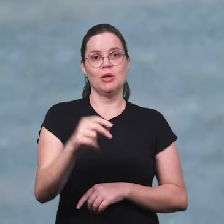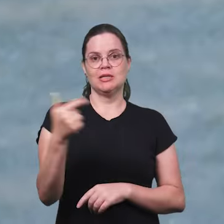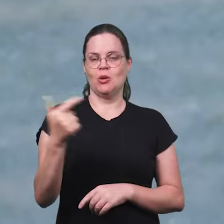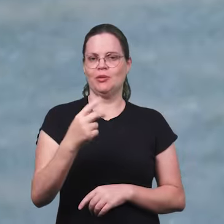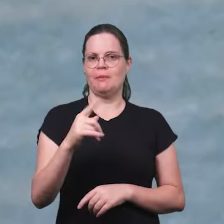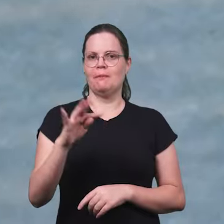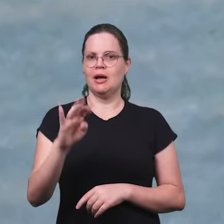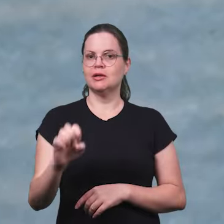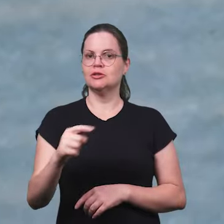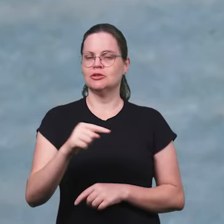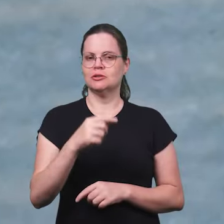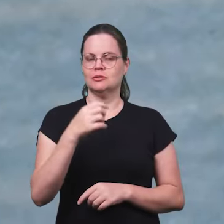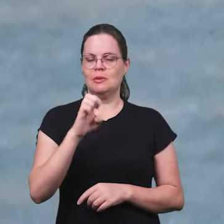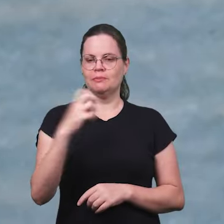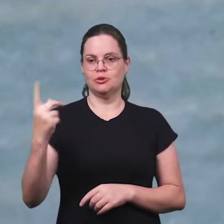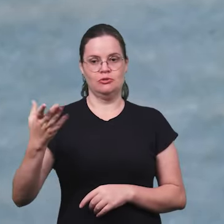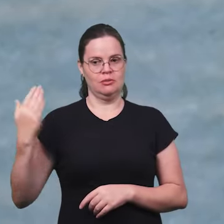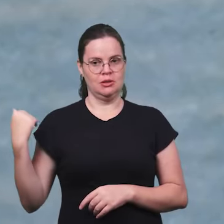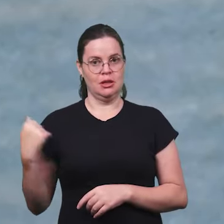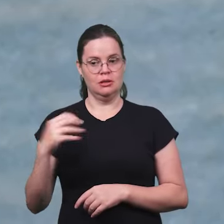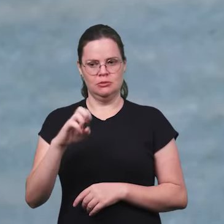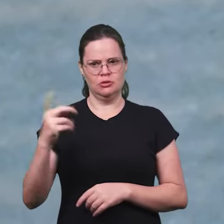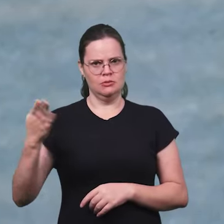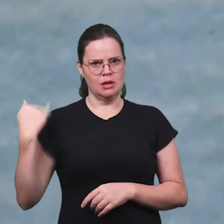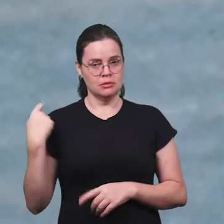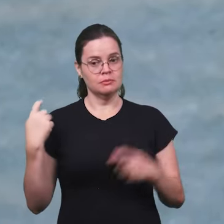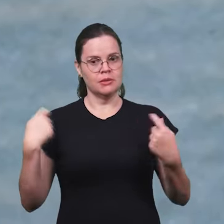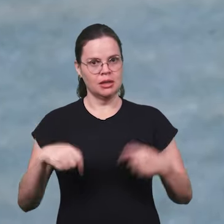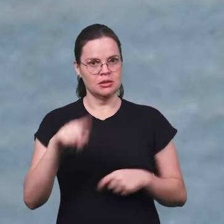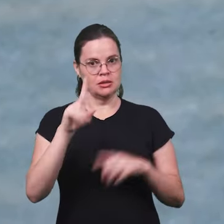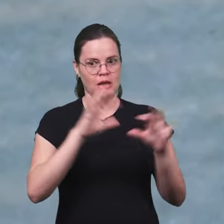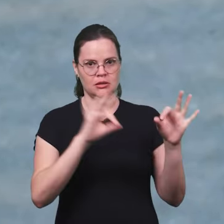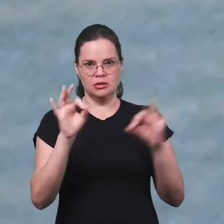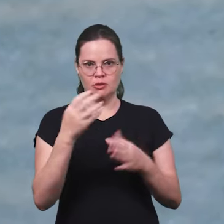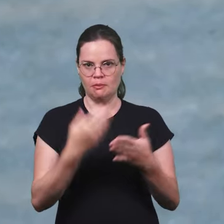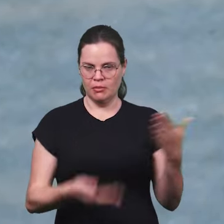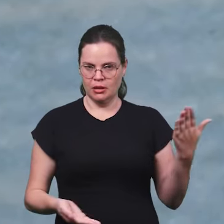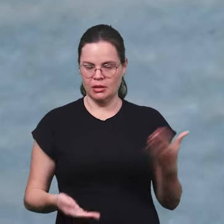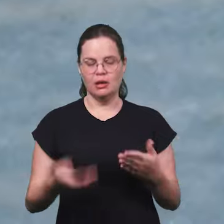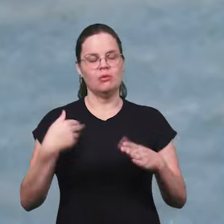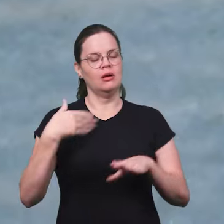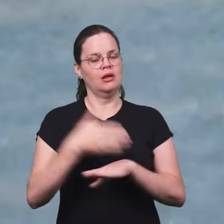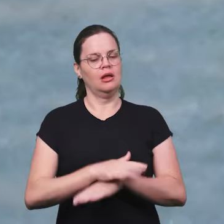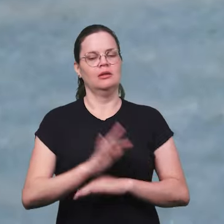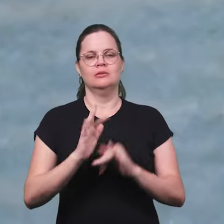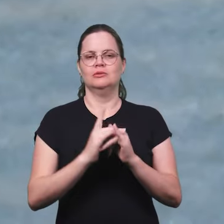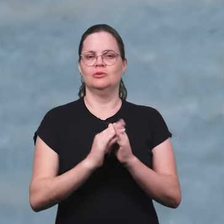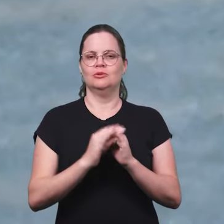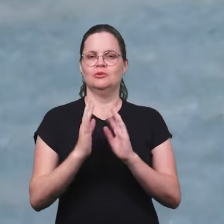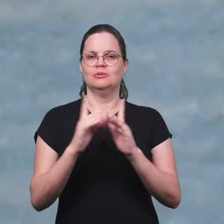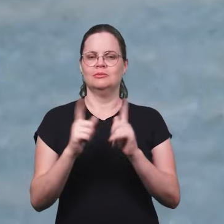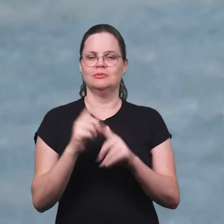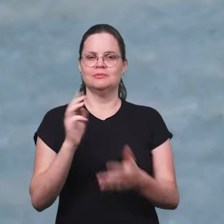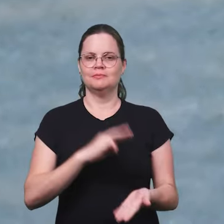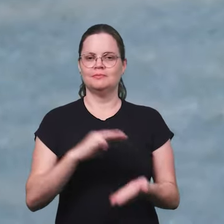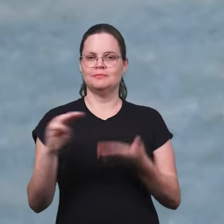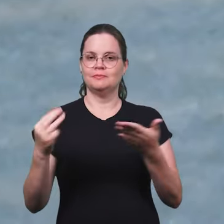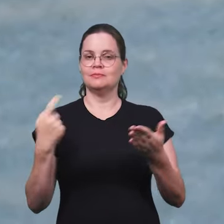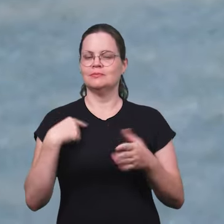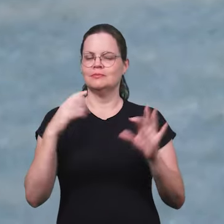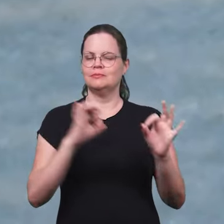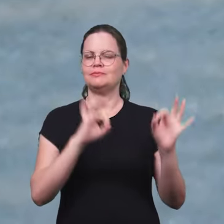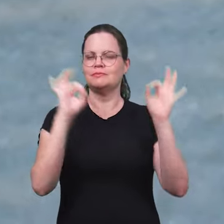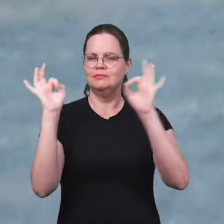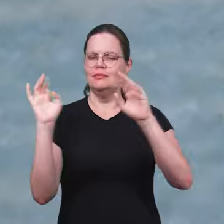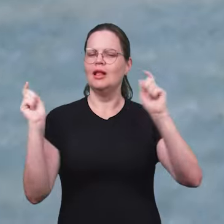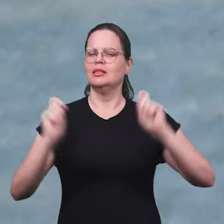tá? Se você não assistiu ao programa da semana passada, é extremamente recomendável que você acesse o canal da Igreja Cristã Maranata no YouTube e